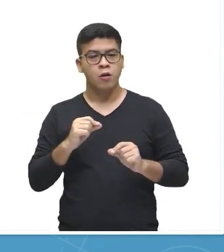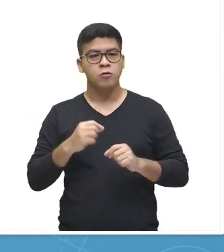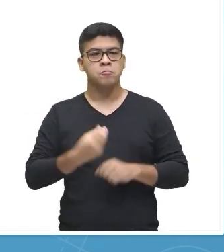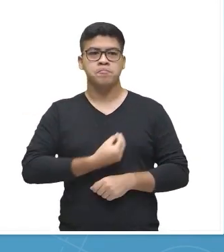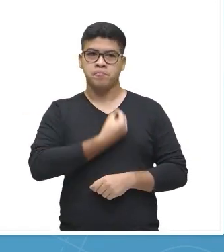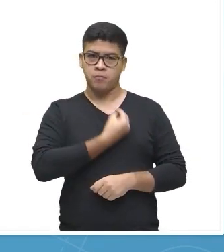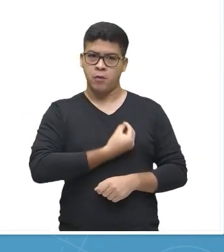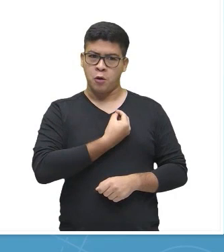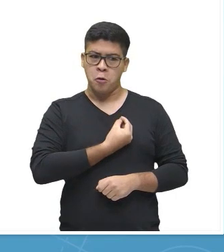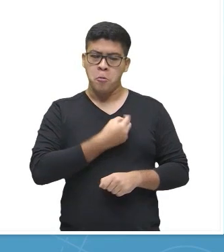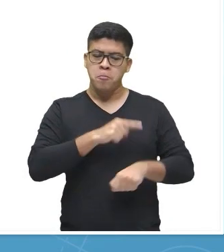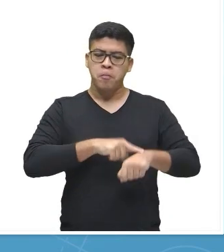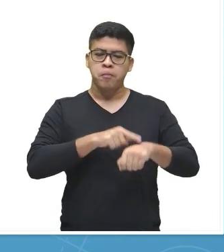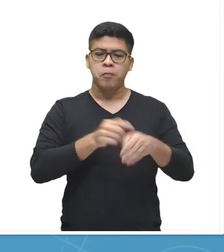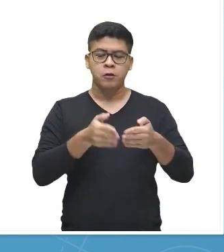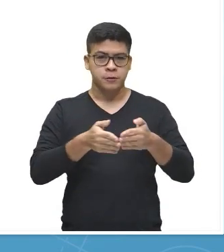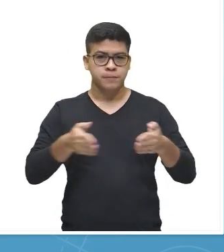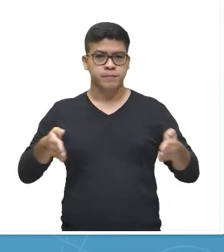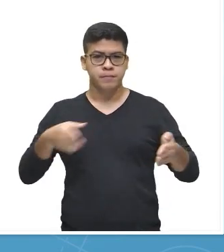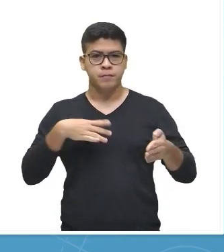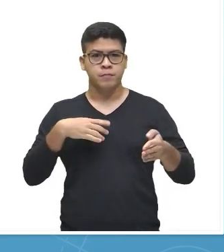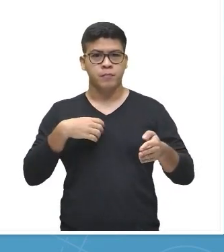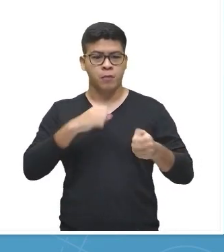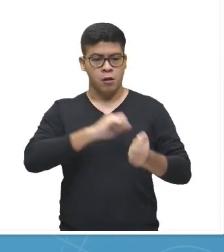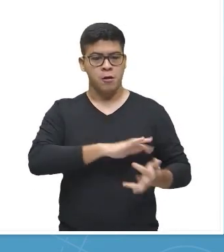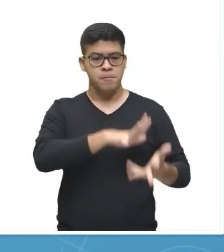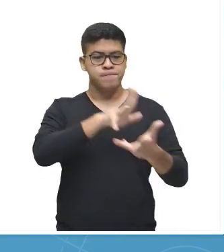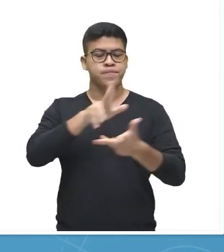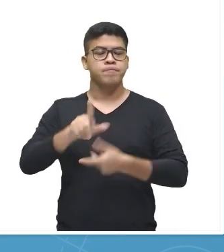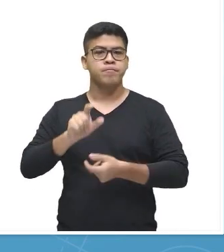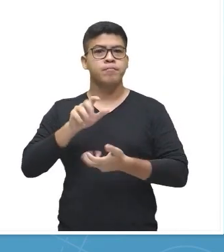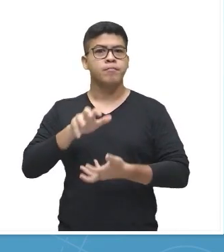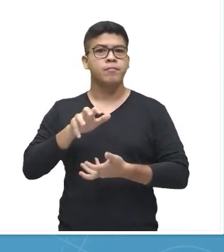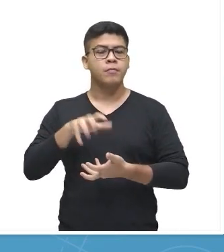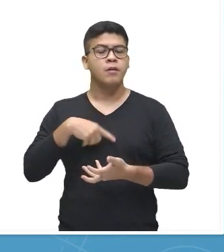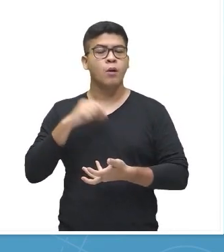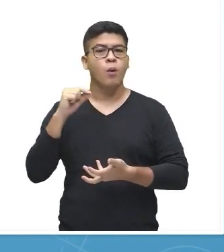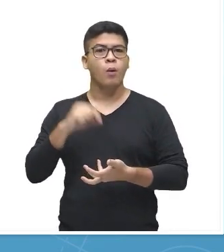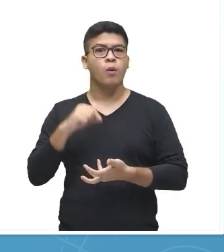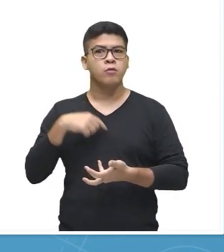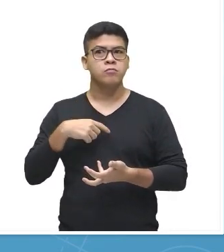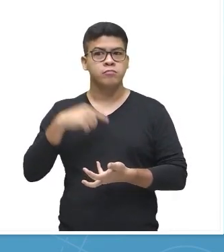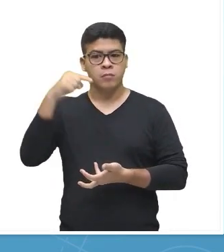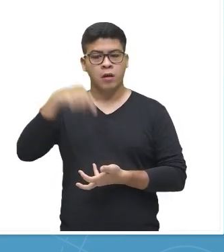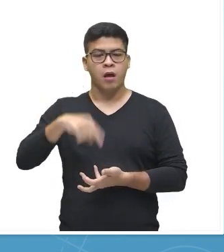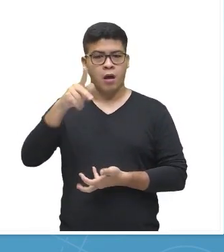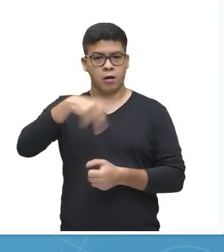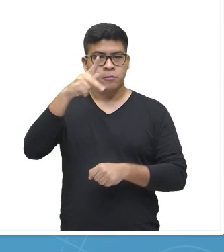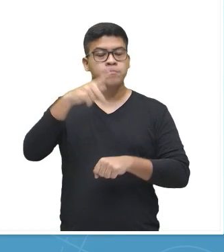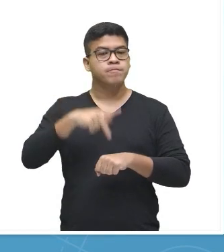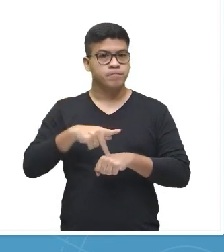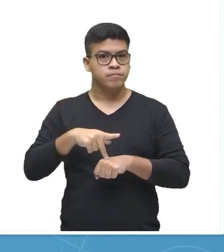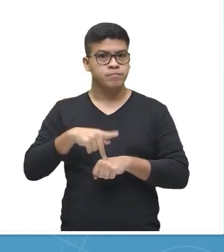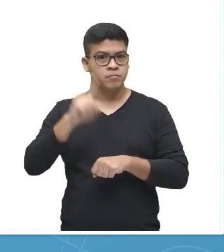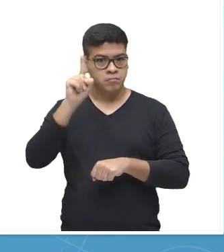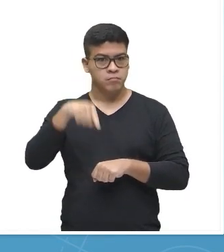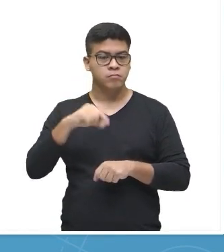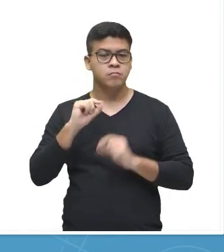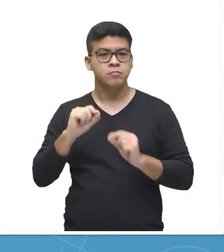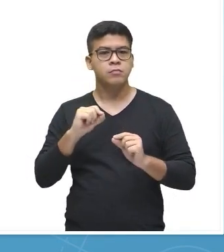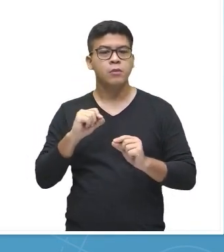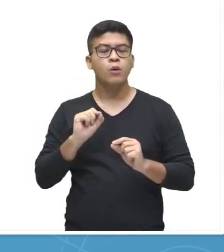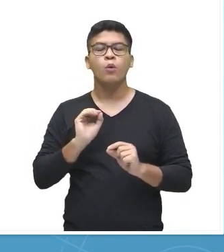vivendo momentos atípicos no planeta e principalmente em nosso país. Isto